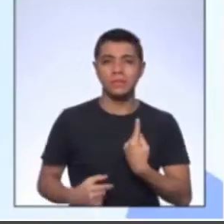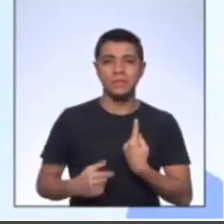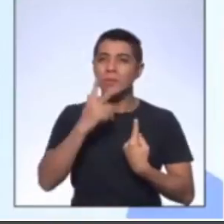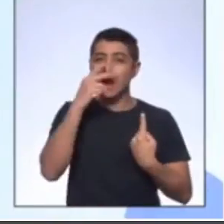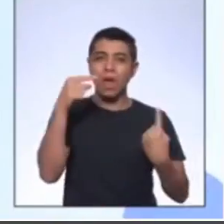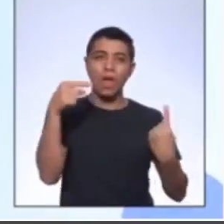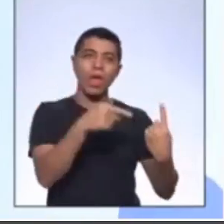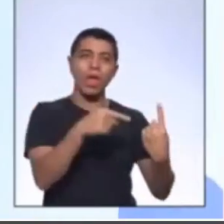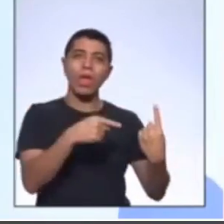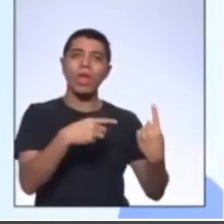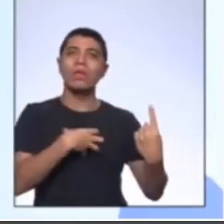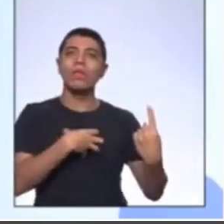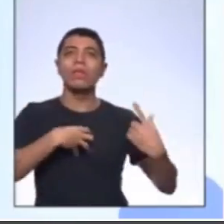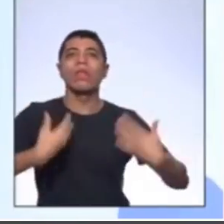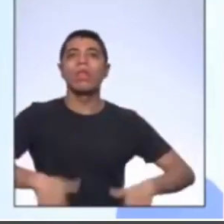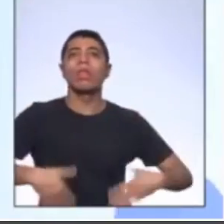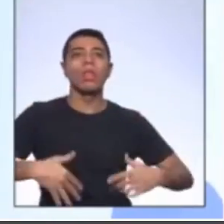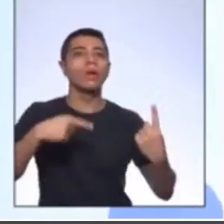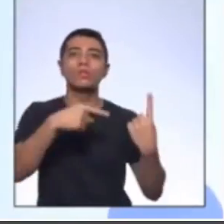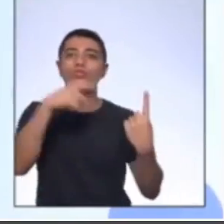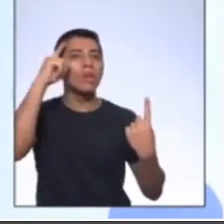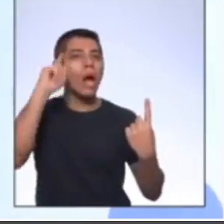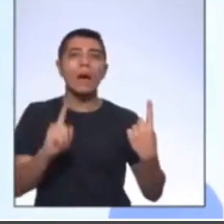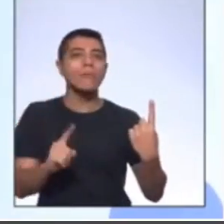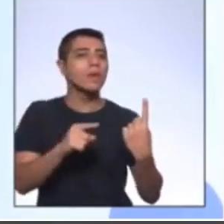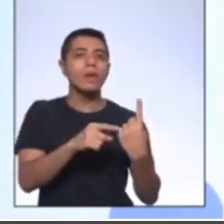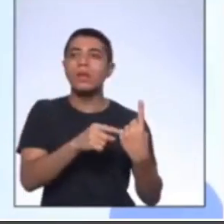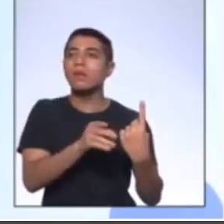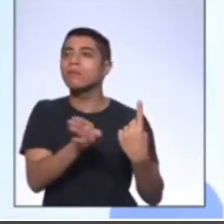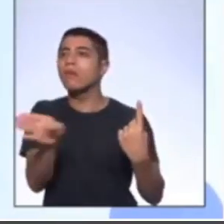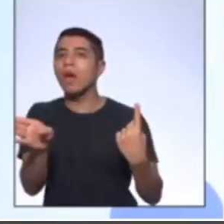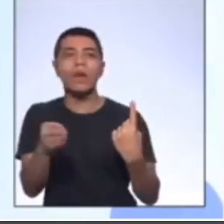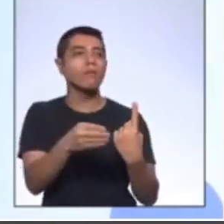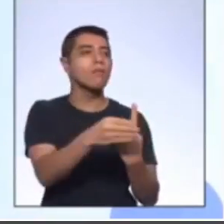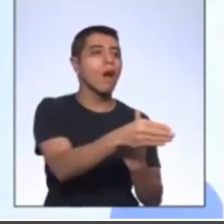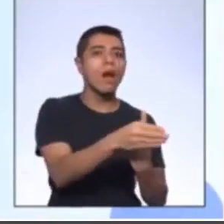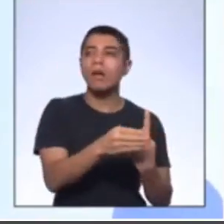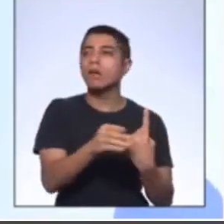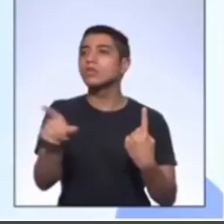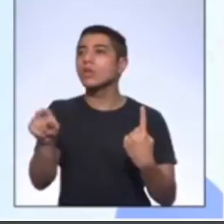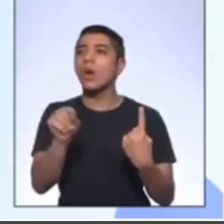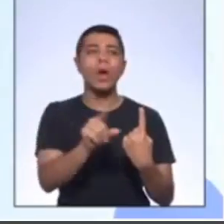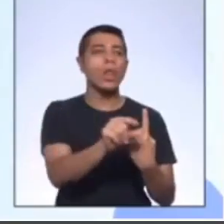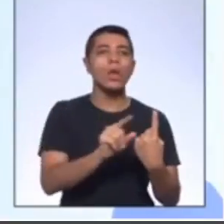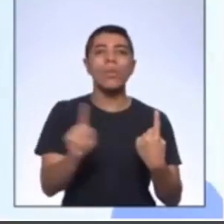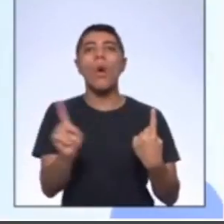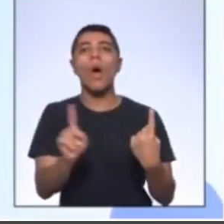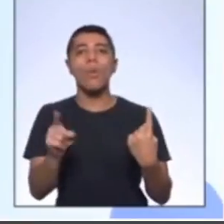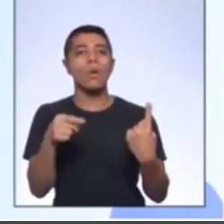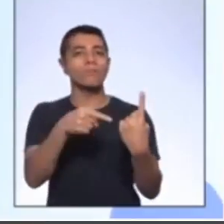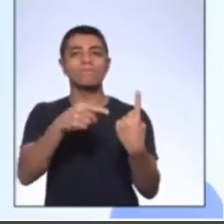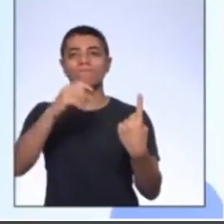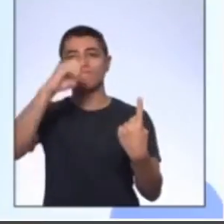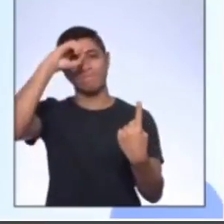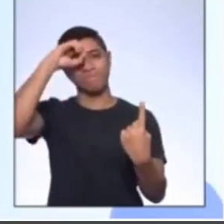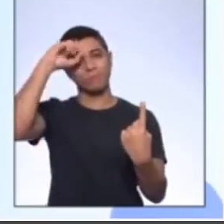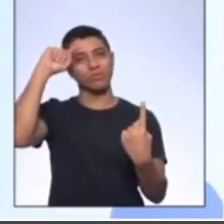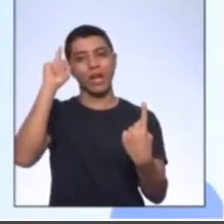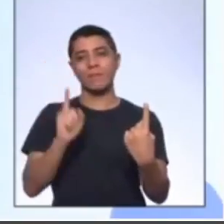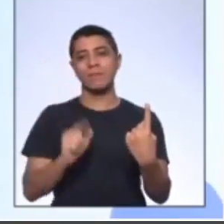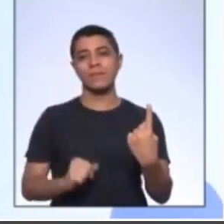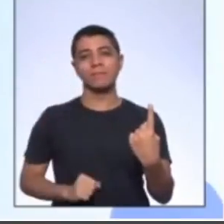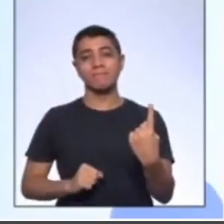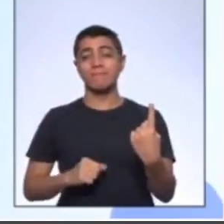deriva ela não sabe para que lado ela vai então nisso ela também tem essa questão da perda da identidade e ela vê